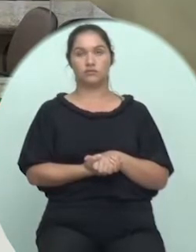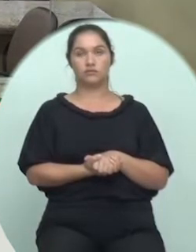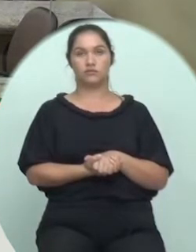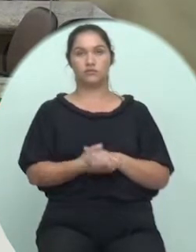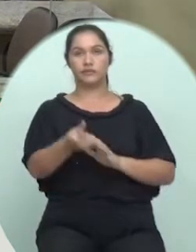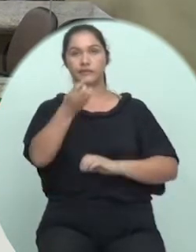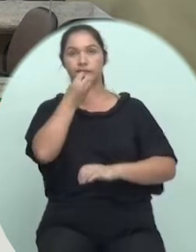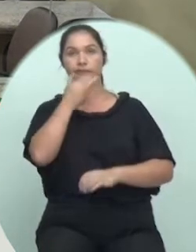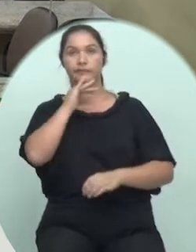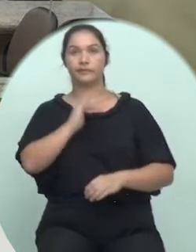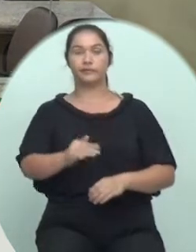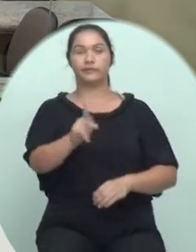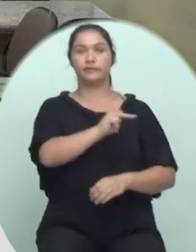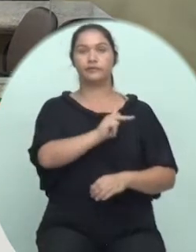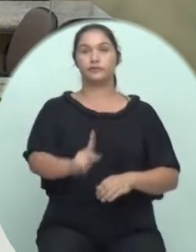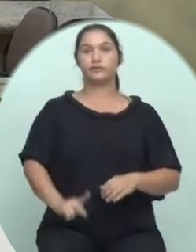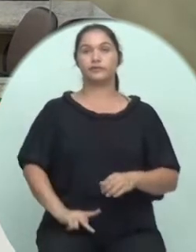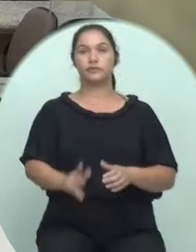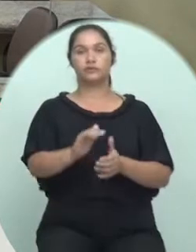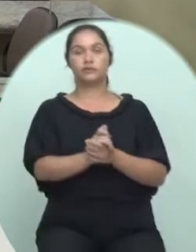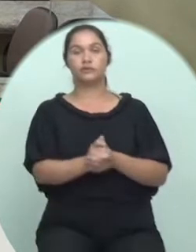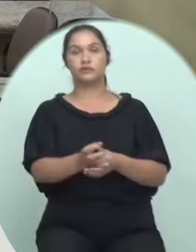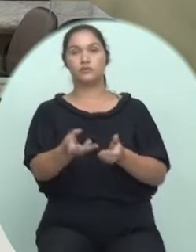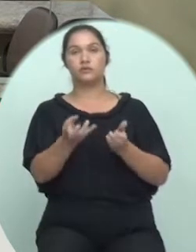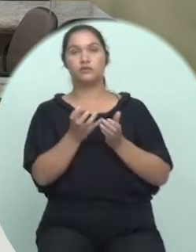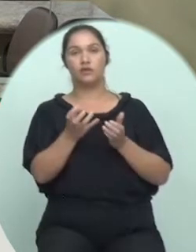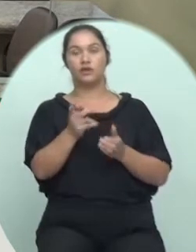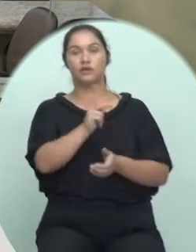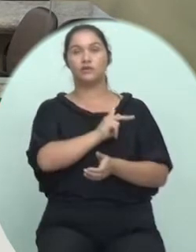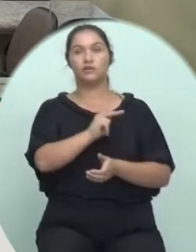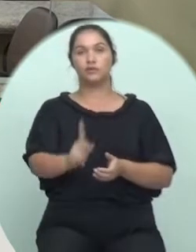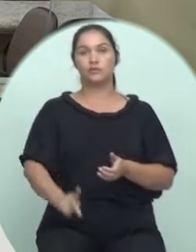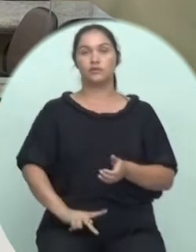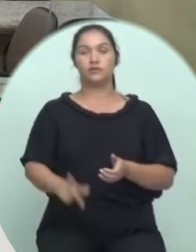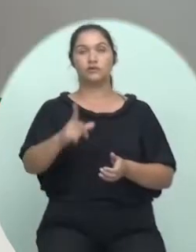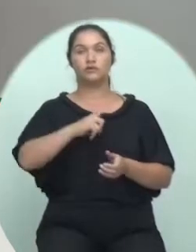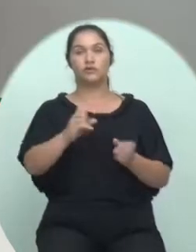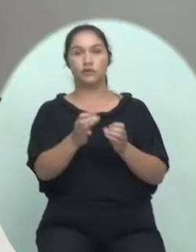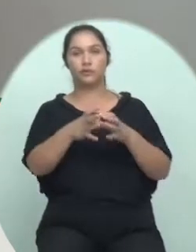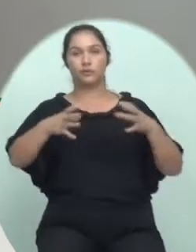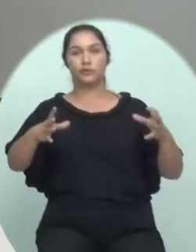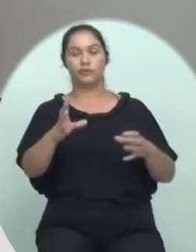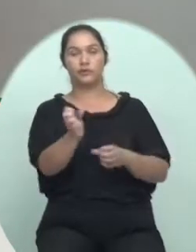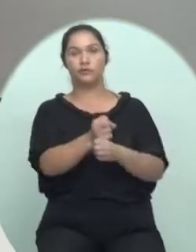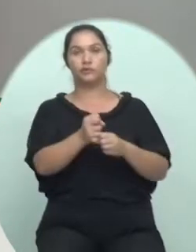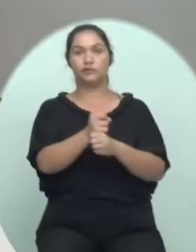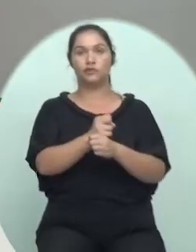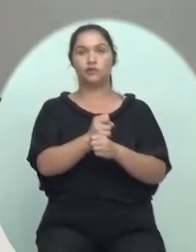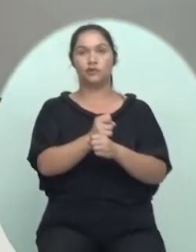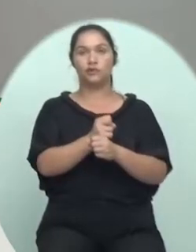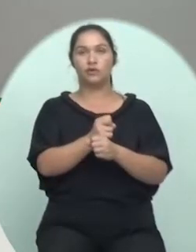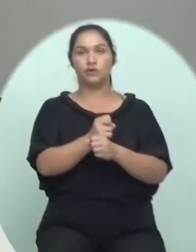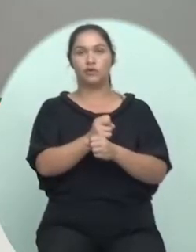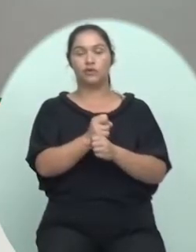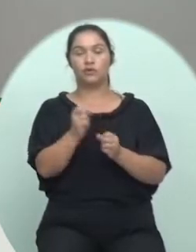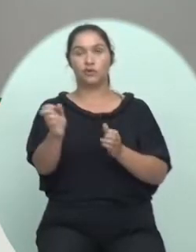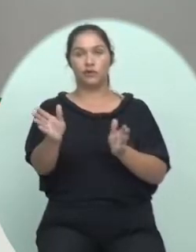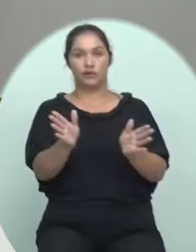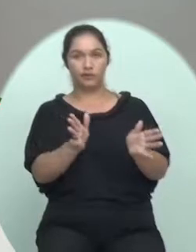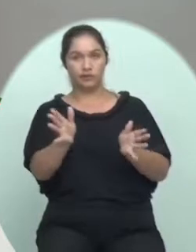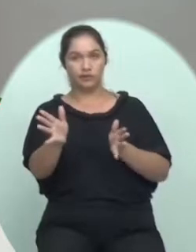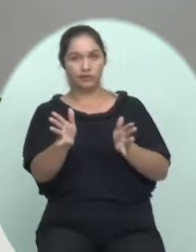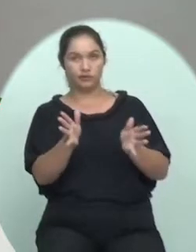Boa tarde, senhor presidente. Desejo a Vossa Excelência um grande ano legislativo, bem como a toda a mesa,